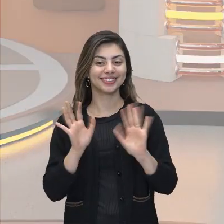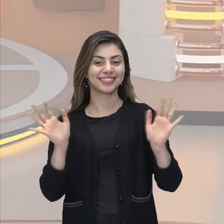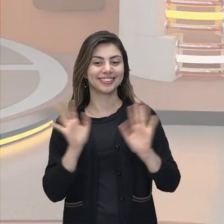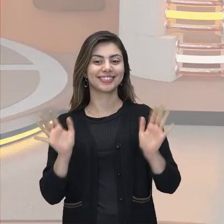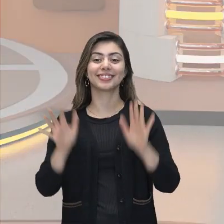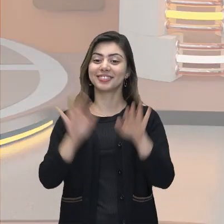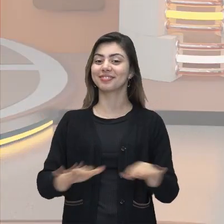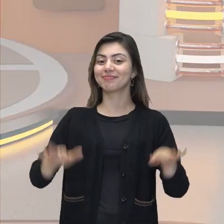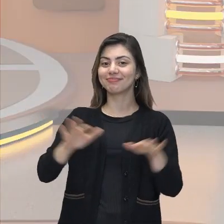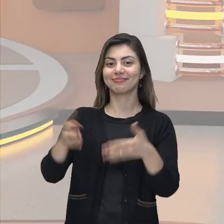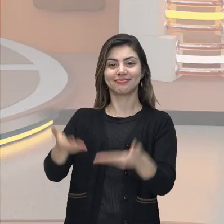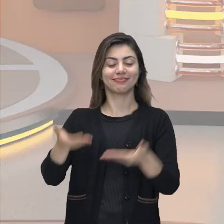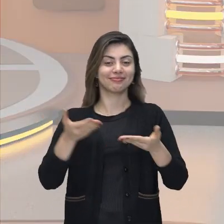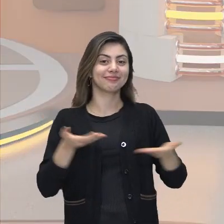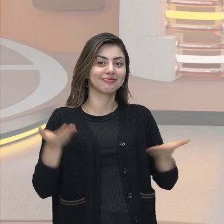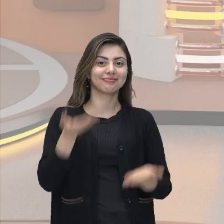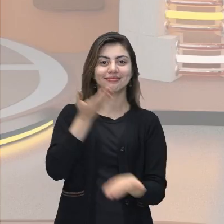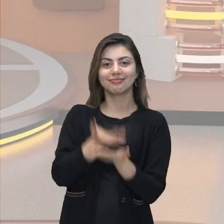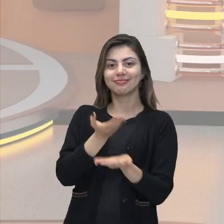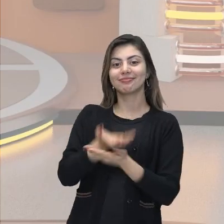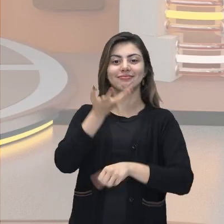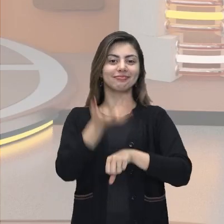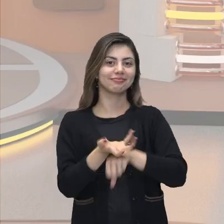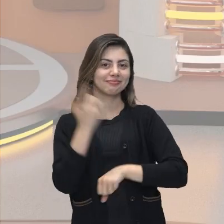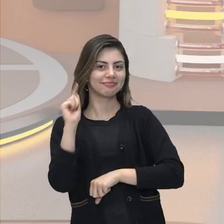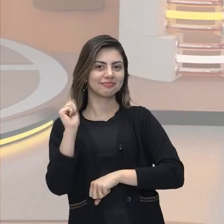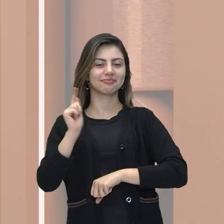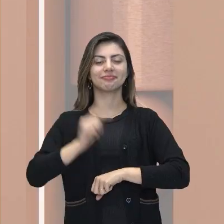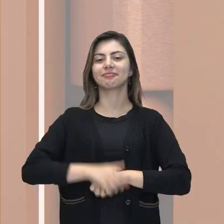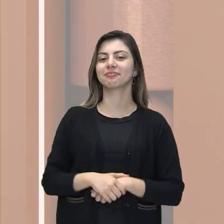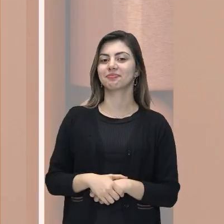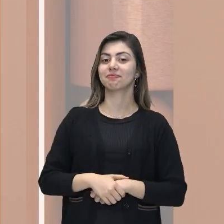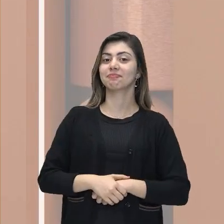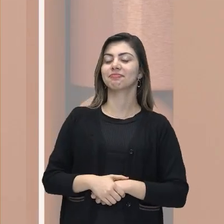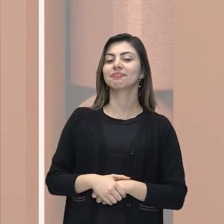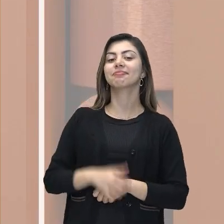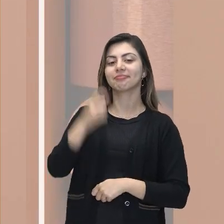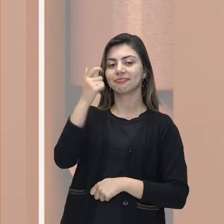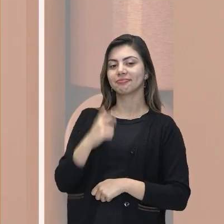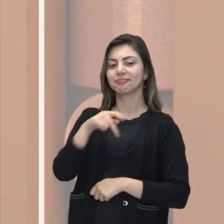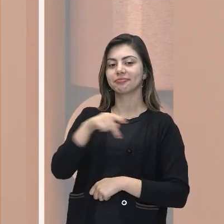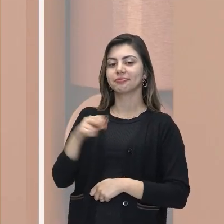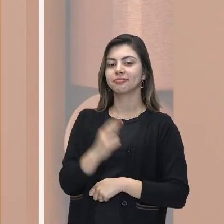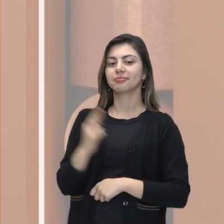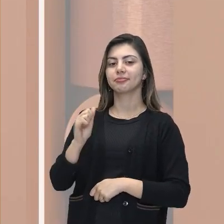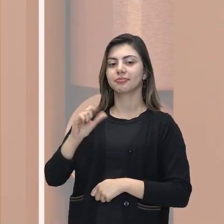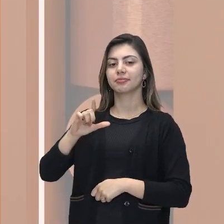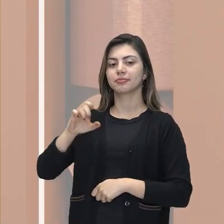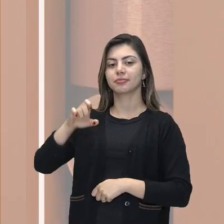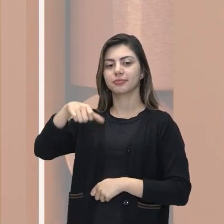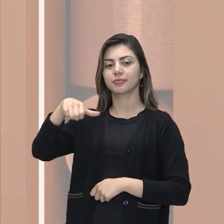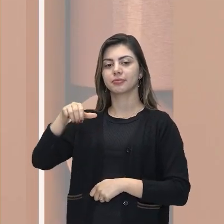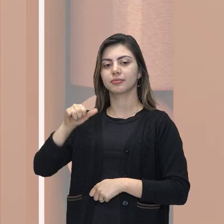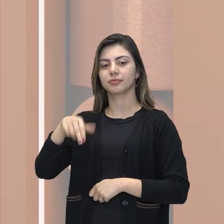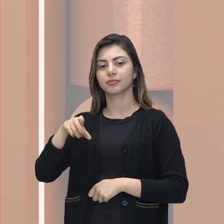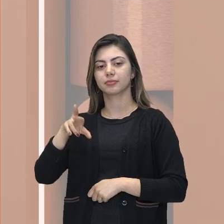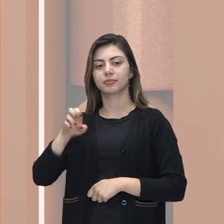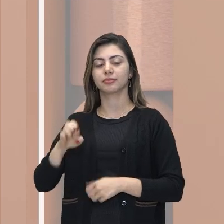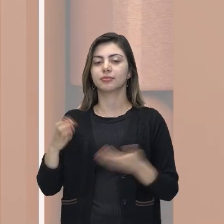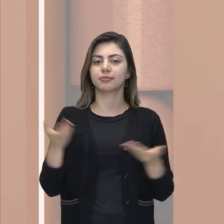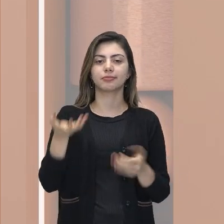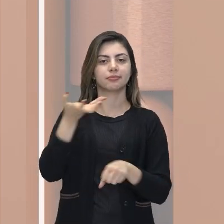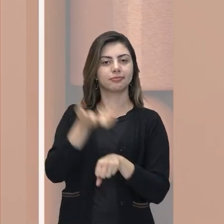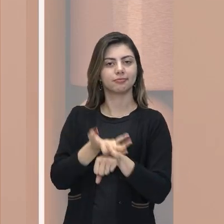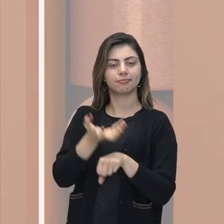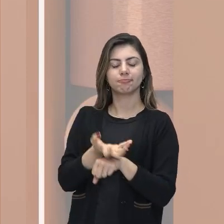Olá, sejam muito bem-vindos a mais uma aula de Geografia. Eu sou o professor Alexandre Donato, desta que é a